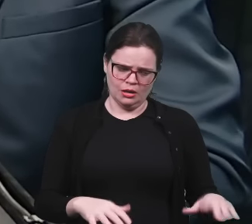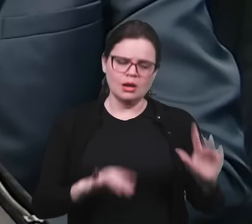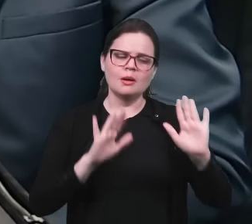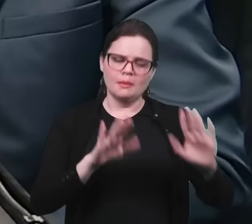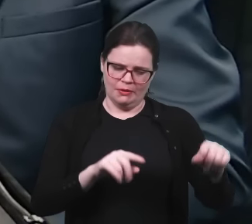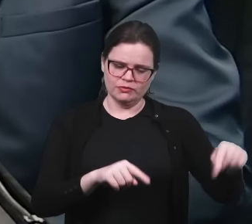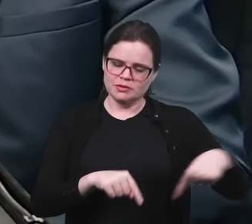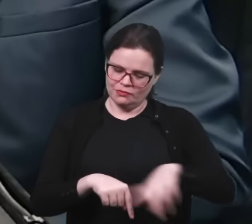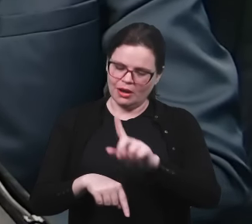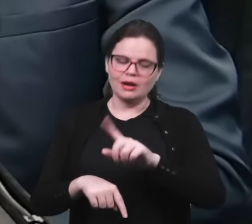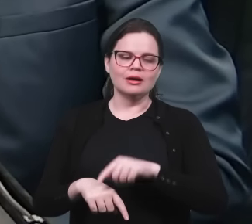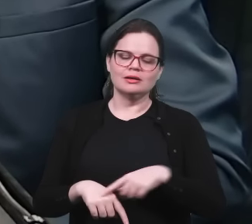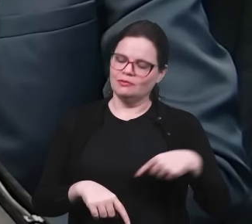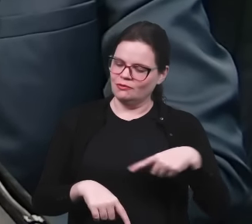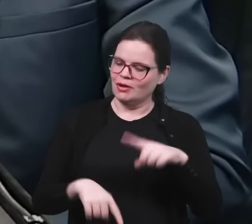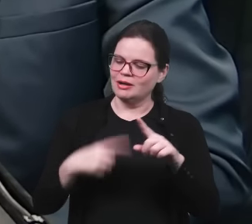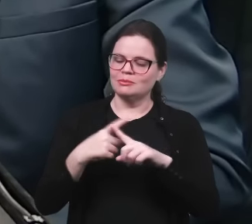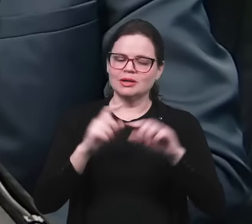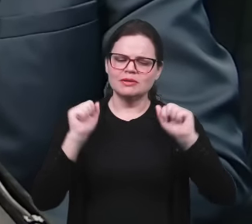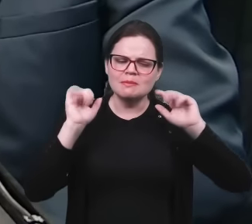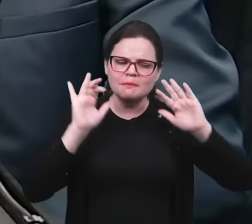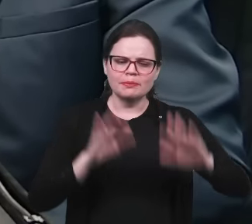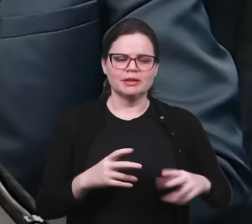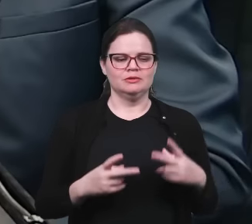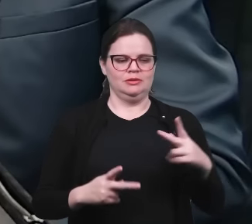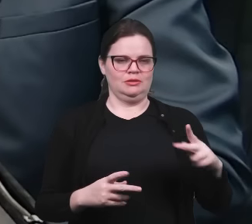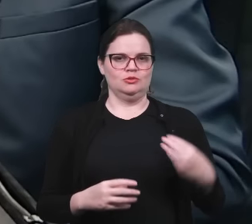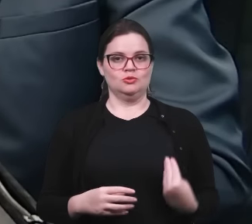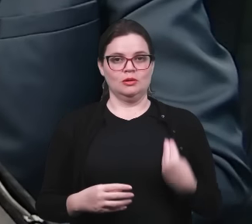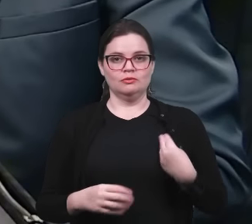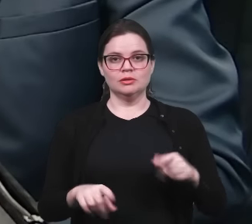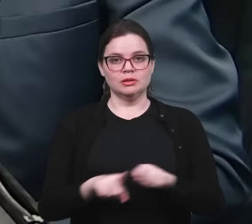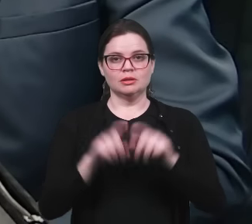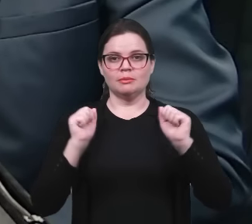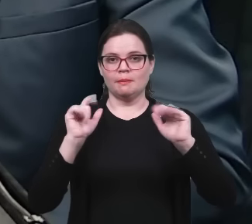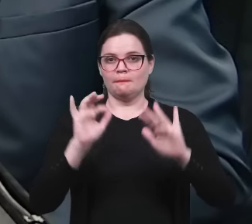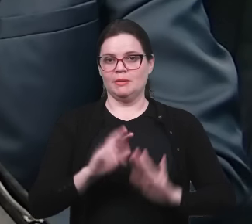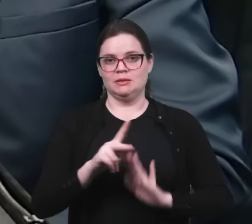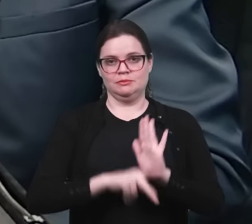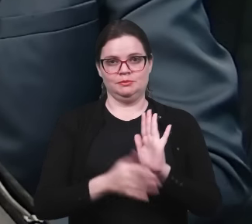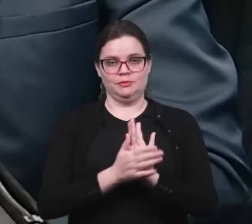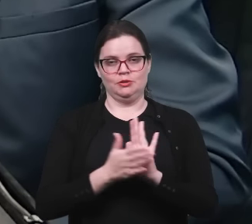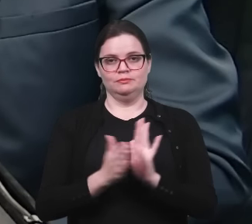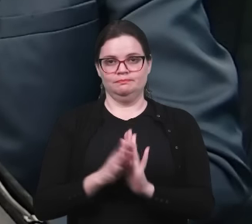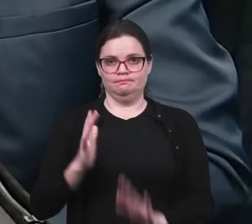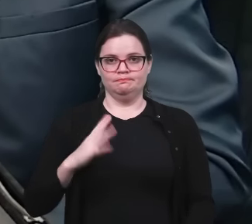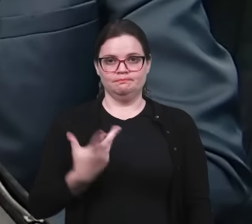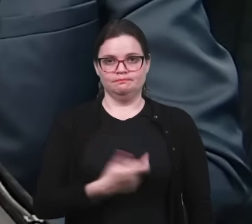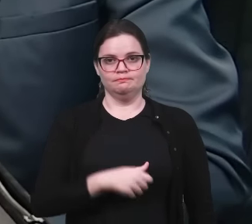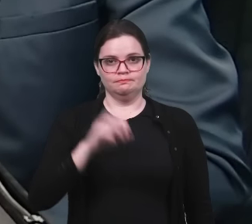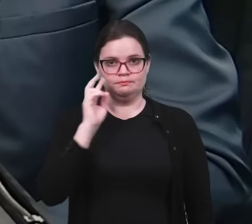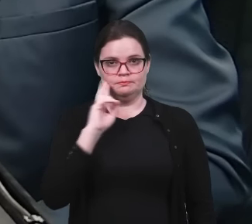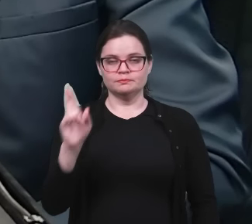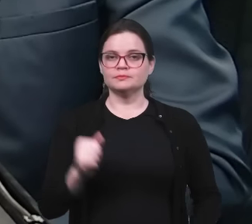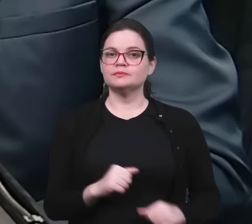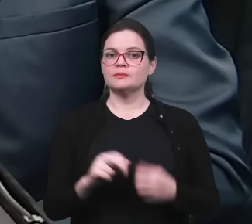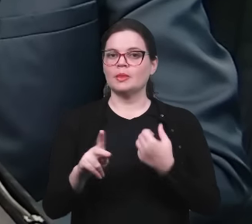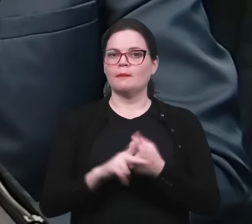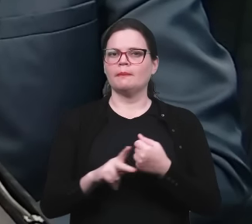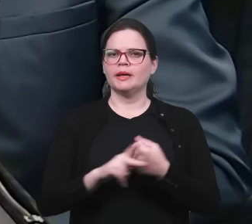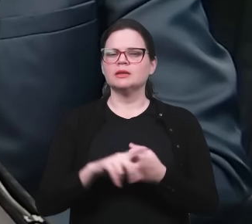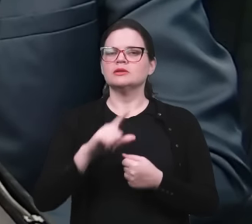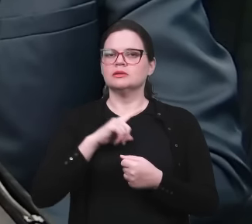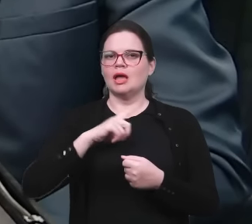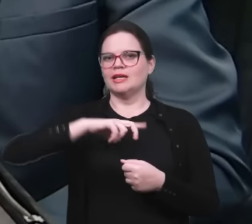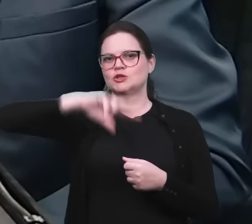mas que seria bênção para a vida dele, que seria bênção para a obra do Senhor. Pedro, ele tem uma história de muitos